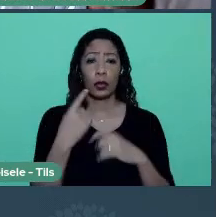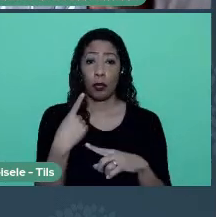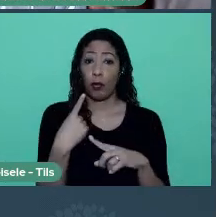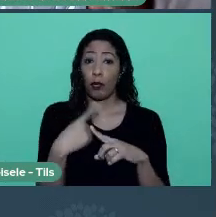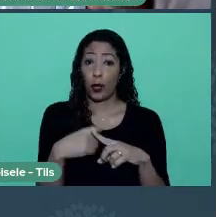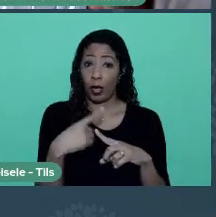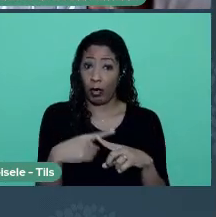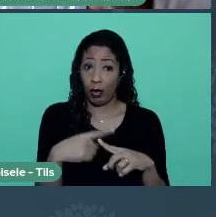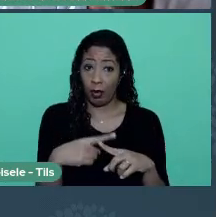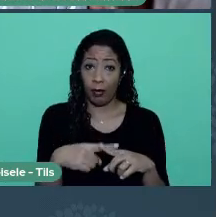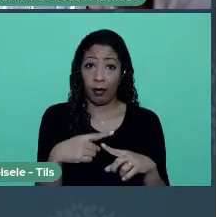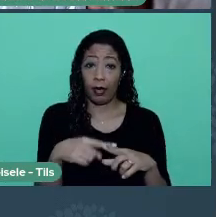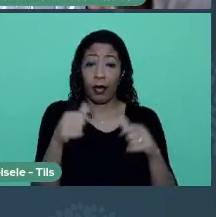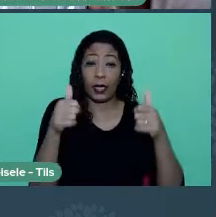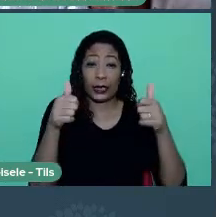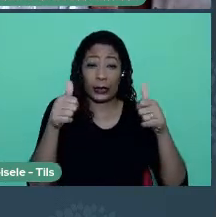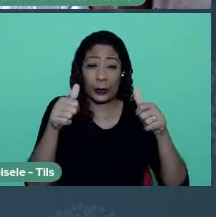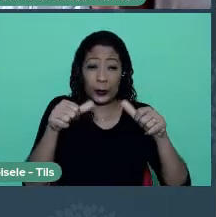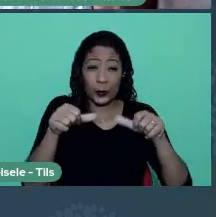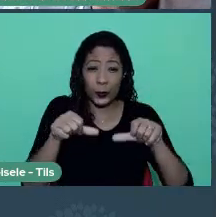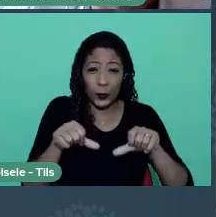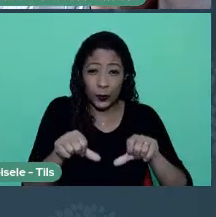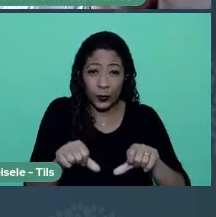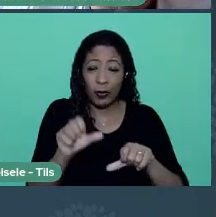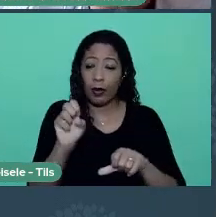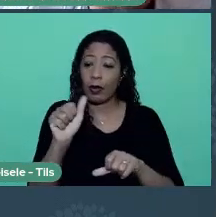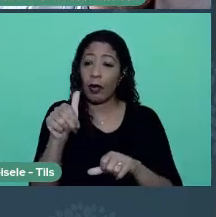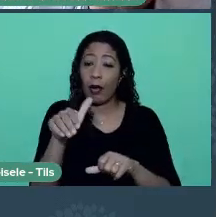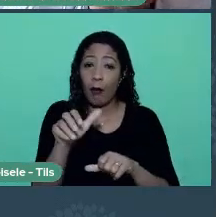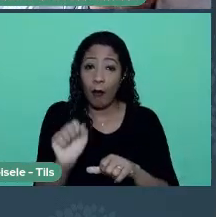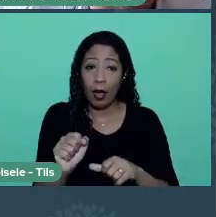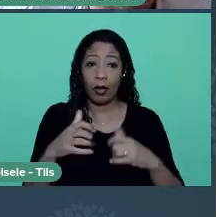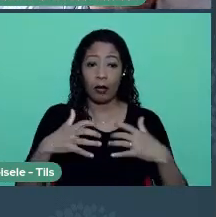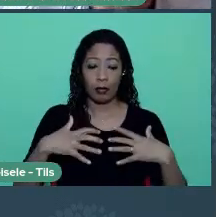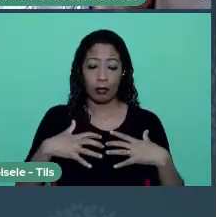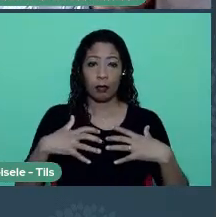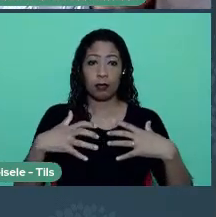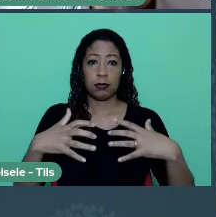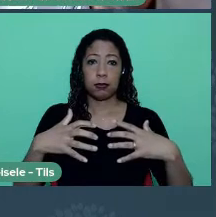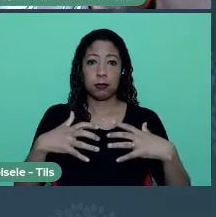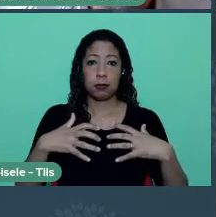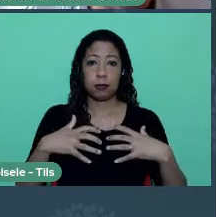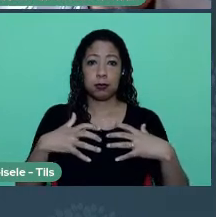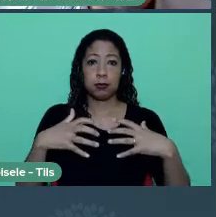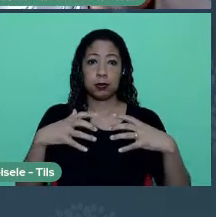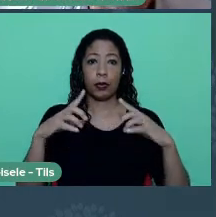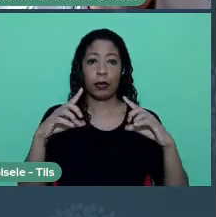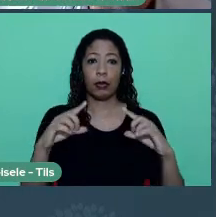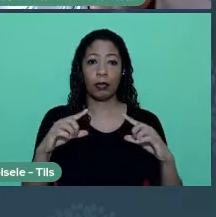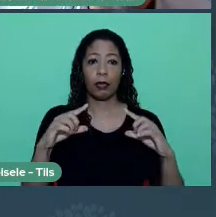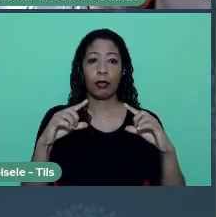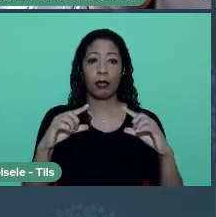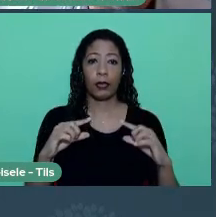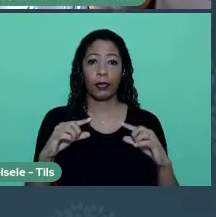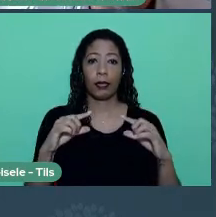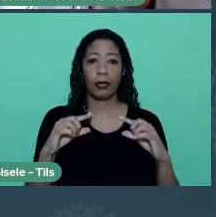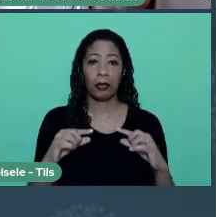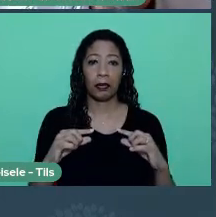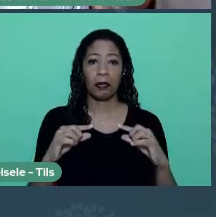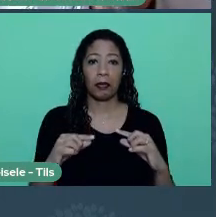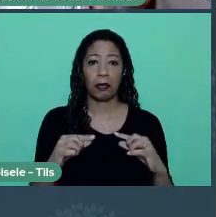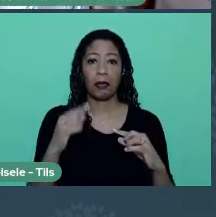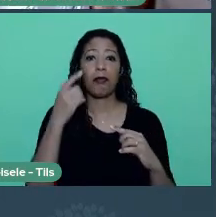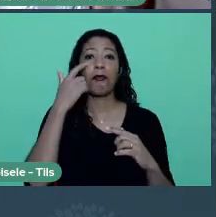exacerbações graves de asma aceleram a perda da função pulmonar nos pacientes asmáticos. Observem aqui nesse gráfico da